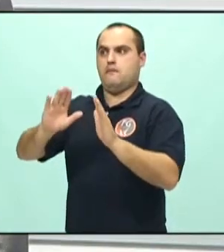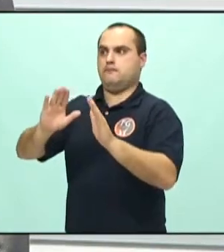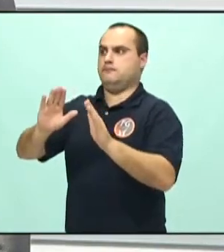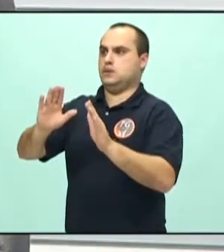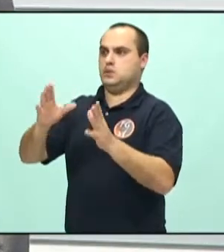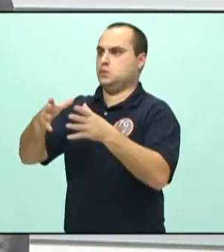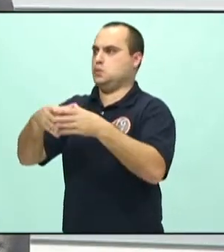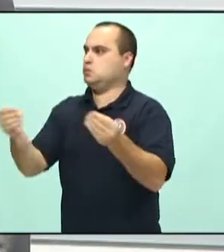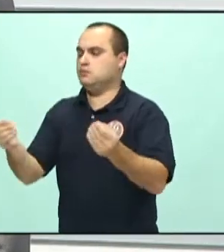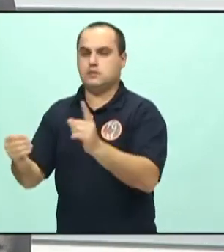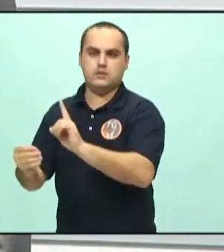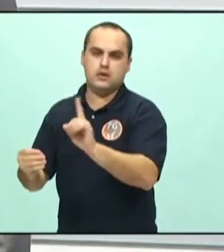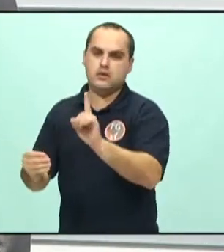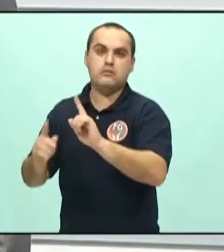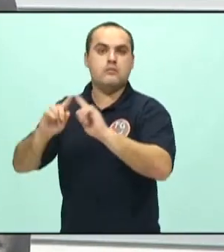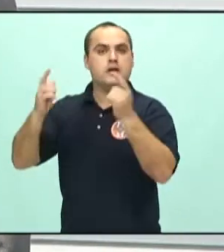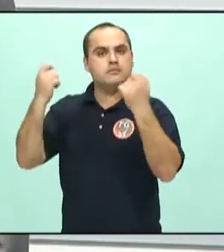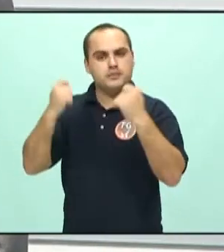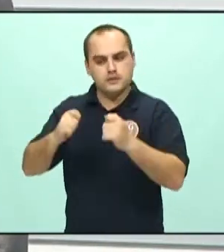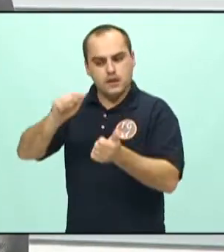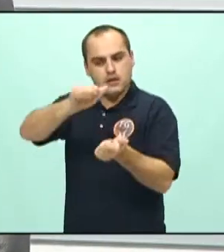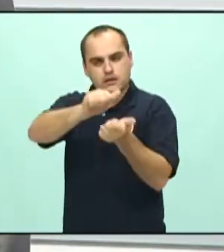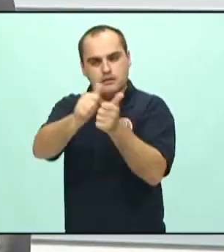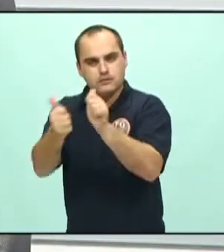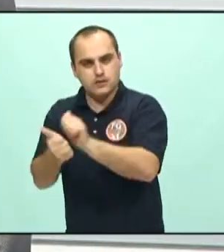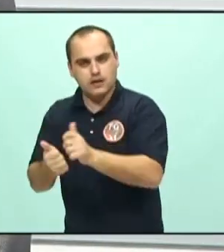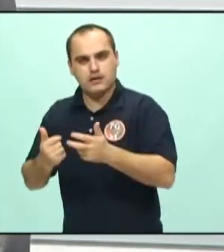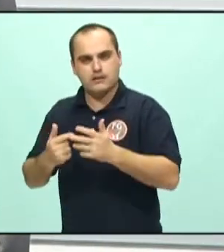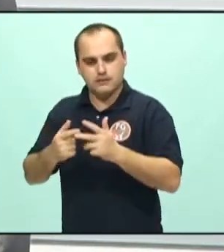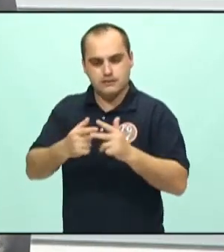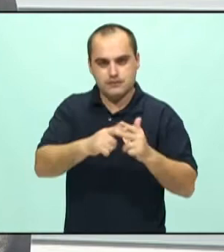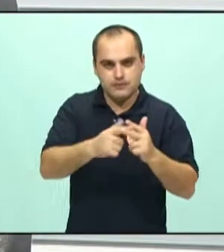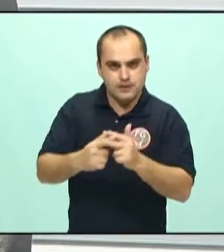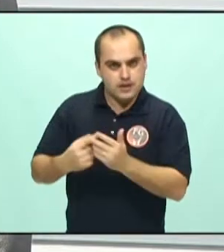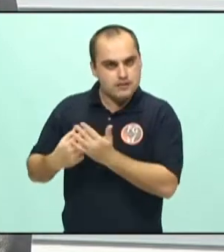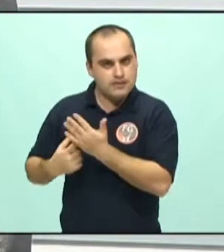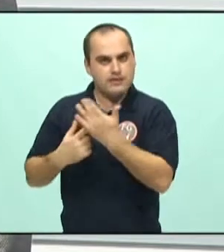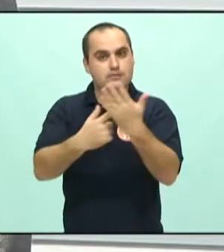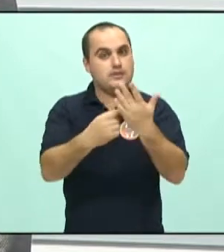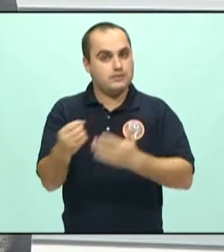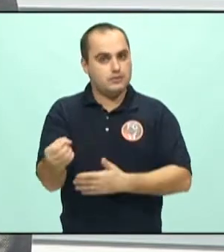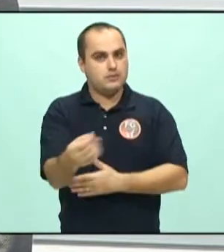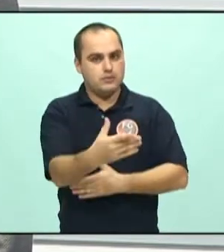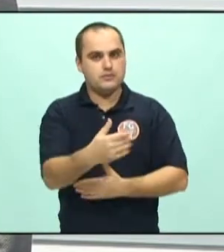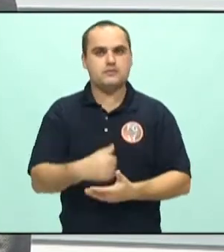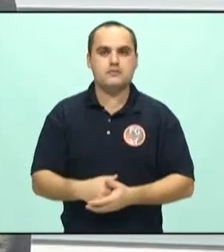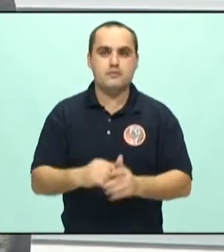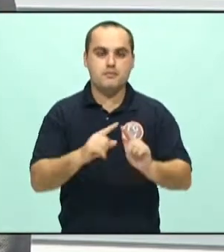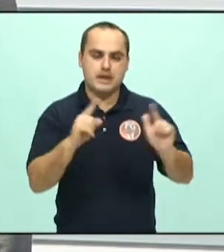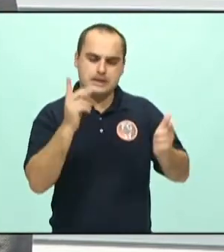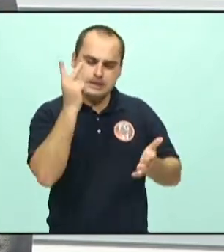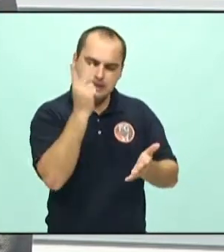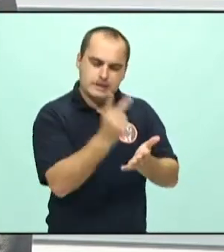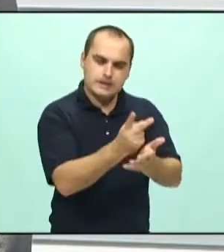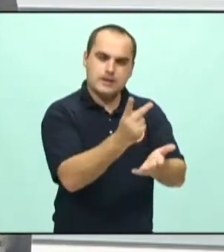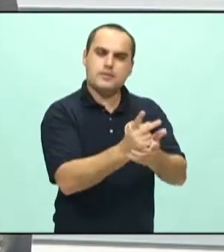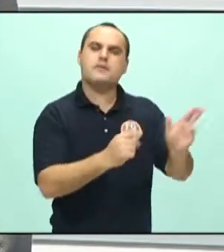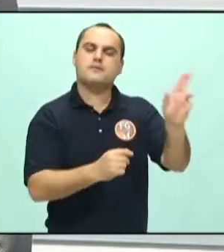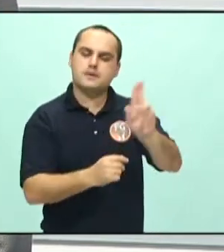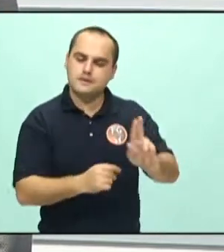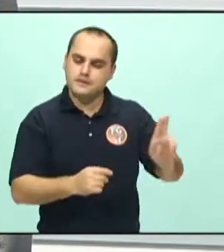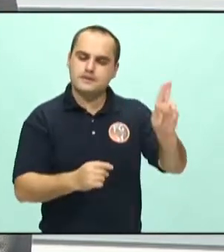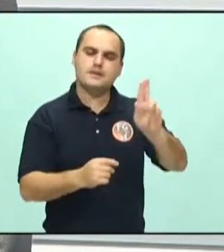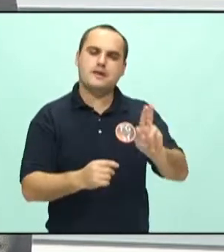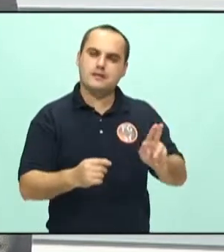feito ao longo desses últimos anos. Novas tecnologias surgirão, mas entendemos que a utilização da mão de obra sempre será necessária.